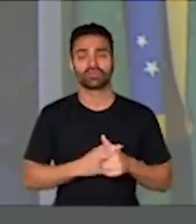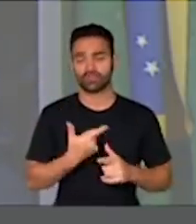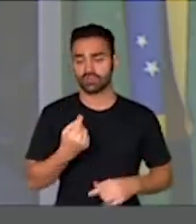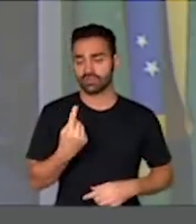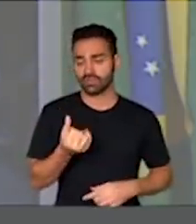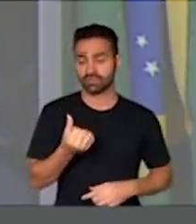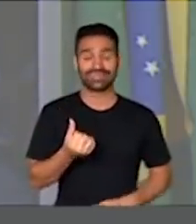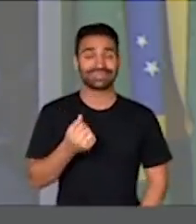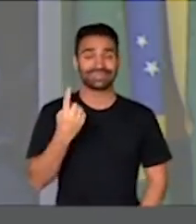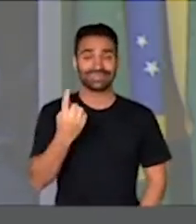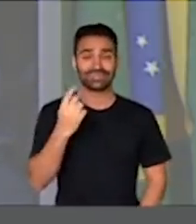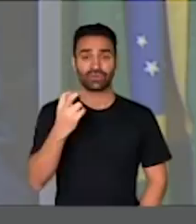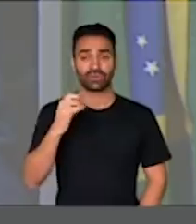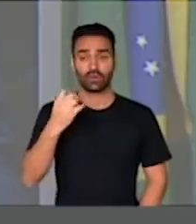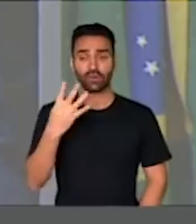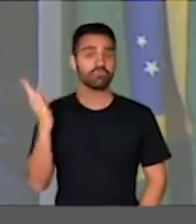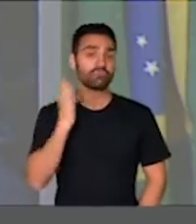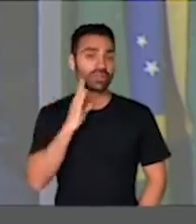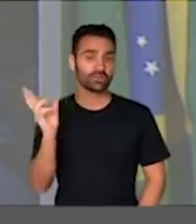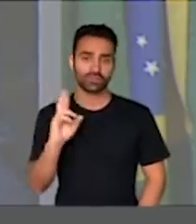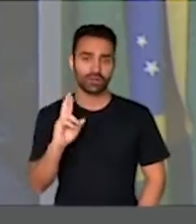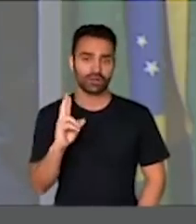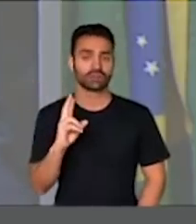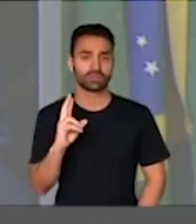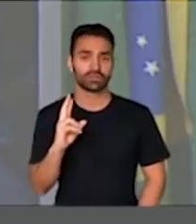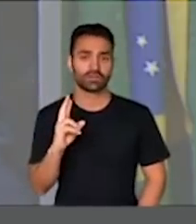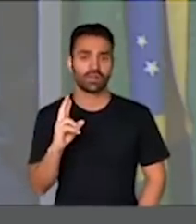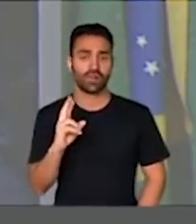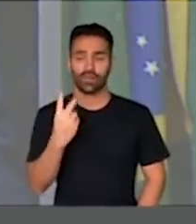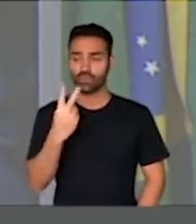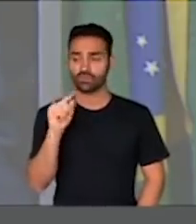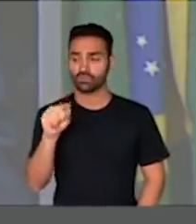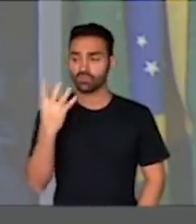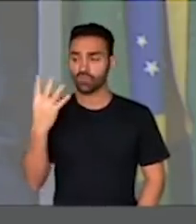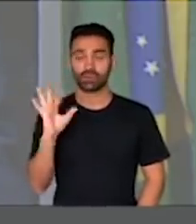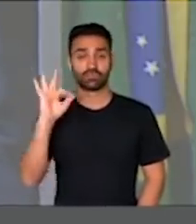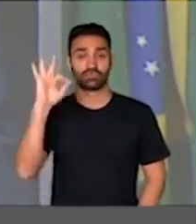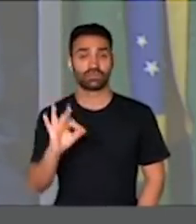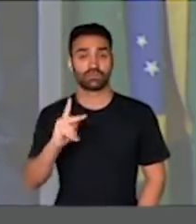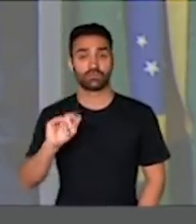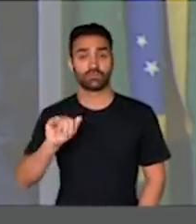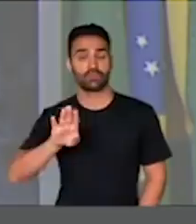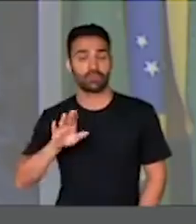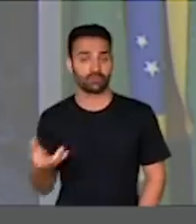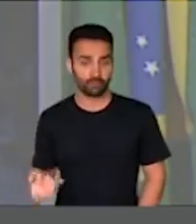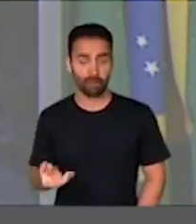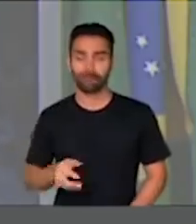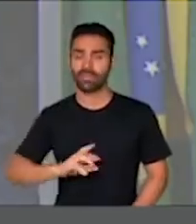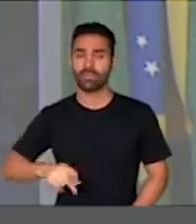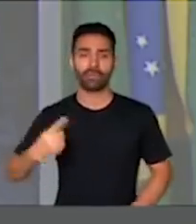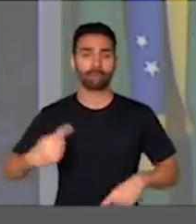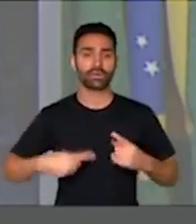de 154 bilhões de reais um recorde meus colegas de 24 4% do pib não é a política